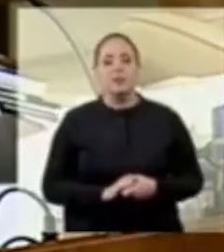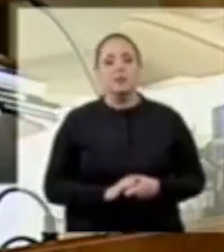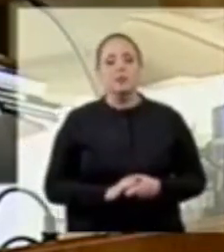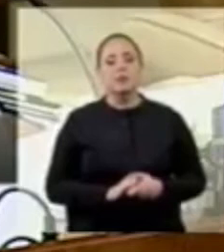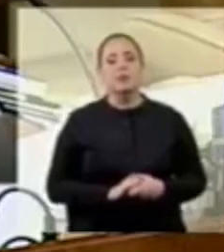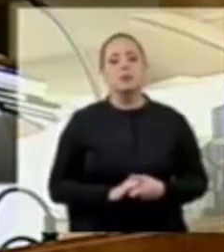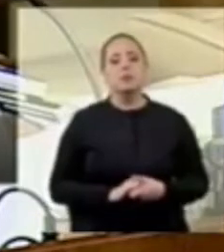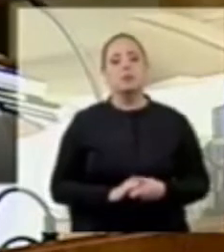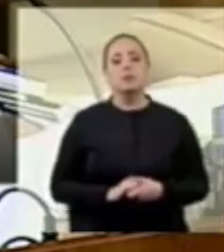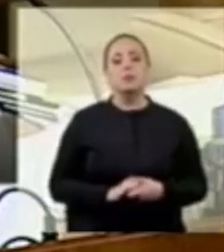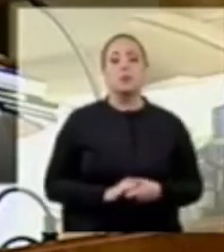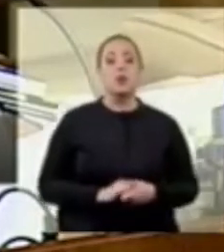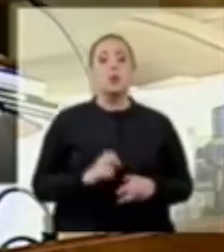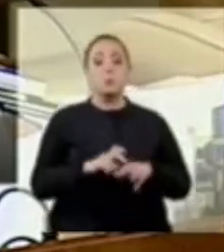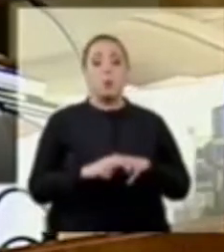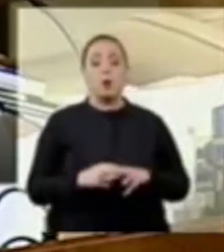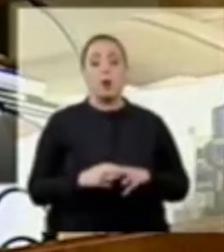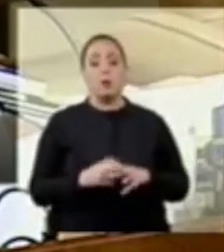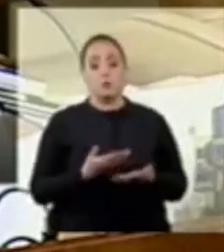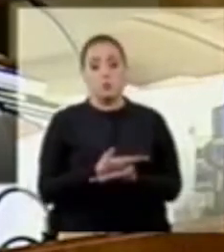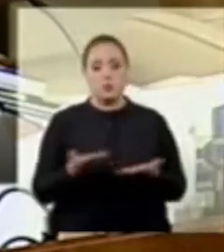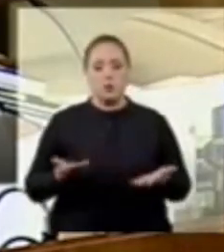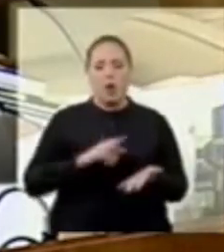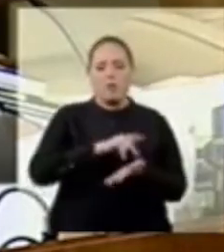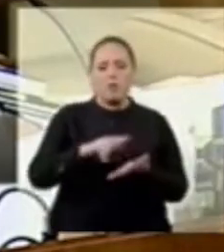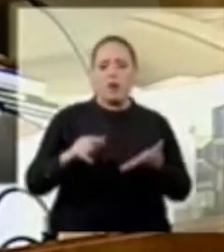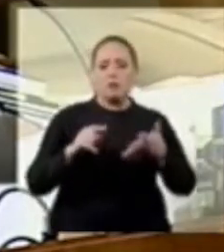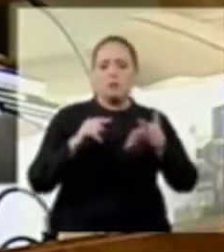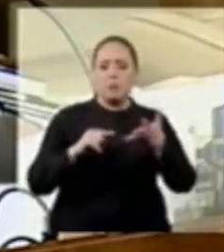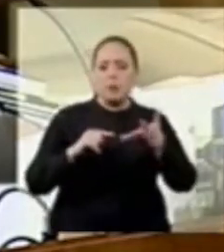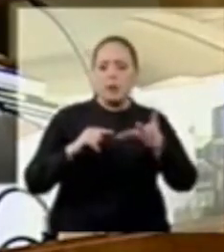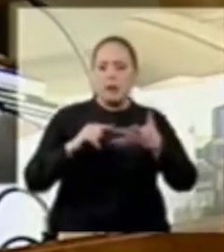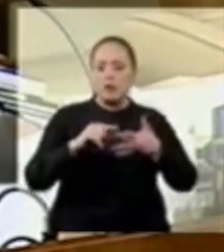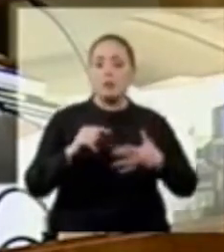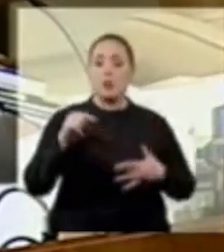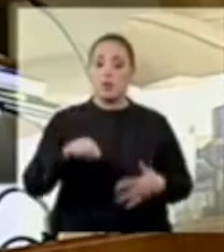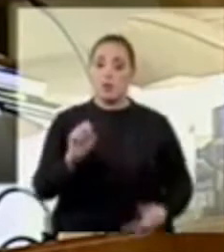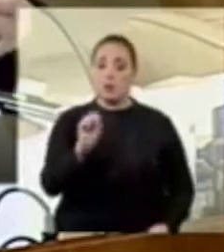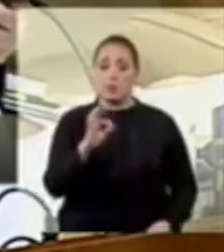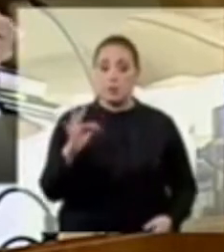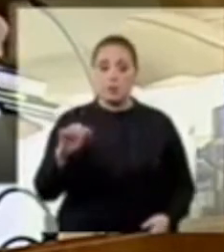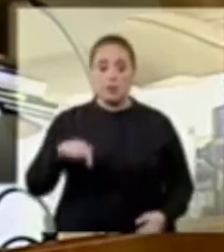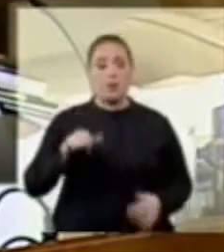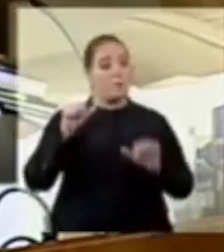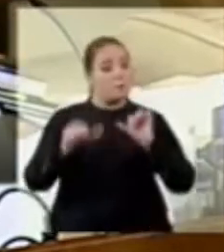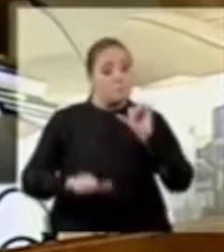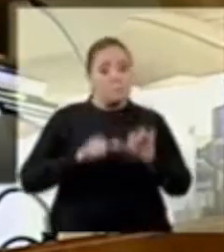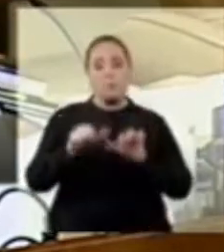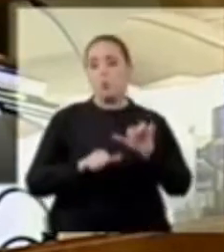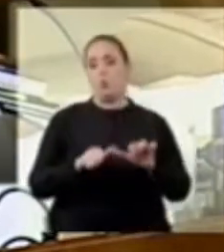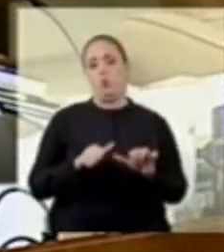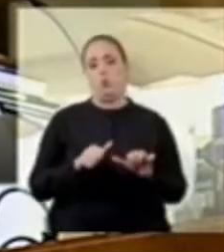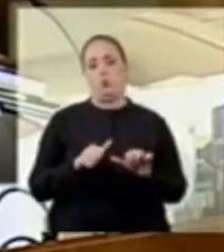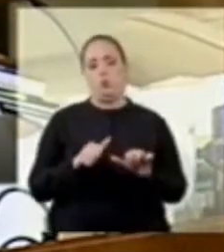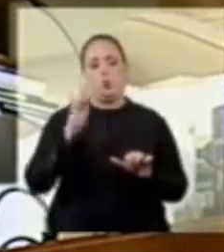essa razão por esse conjunto de razões é que este tribunal pleno mudou esse entendimento